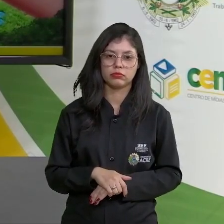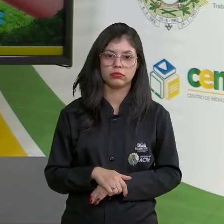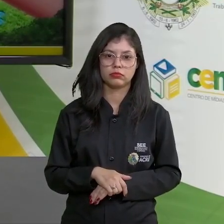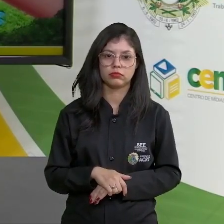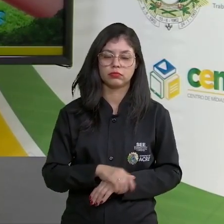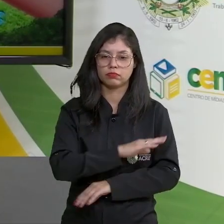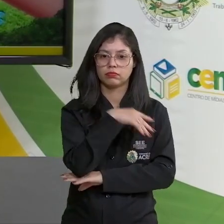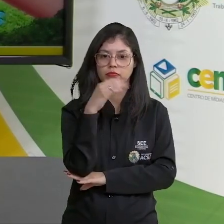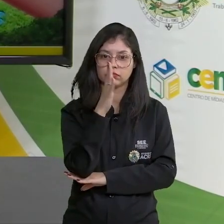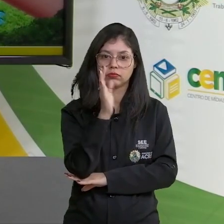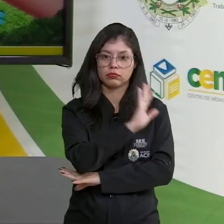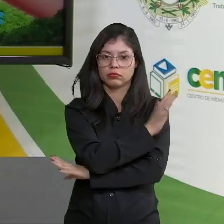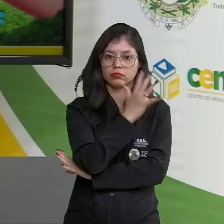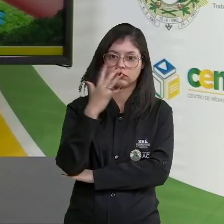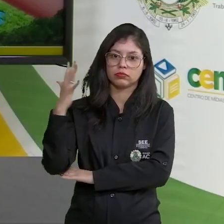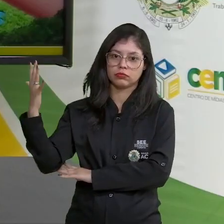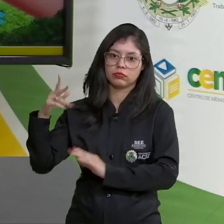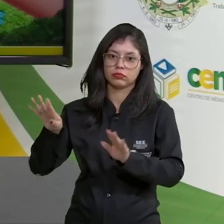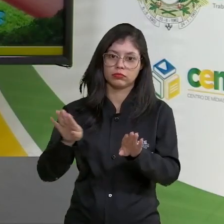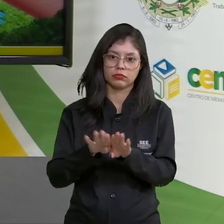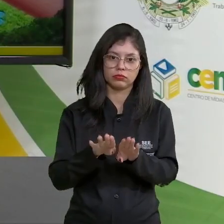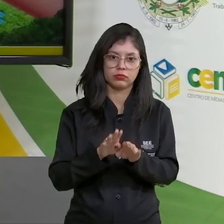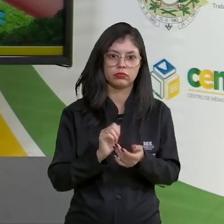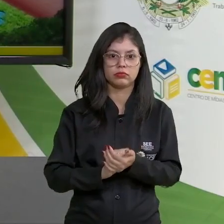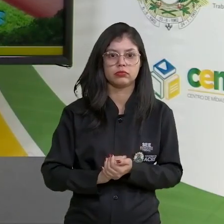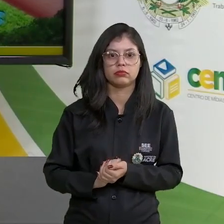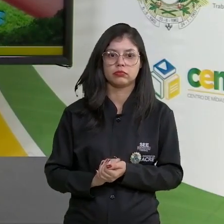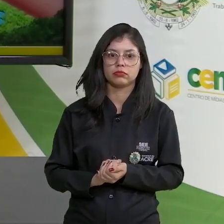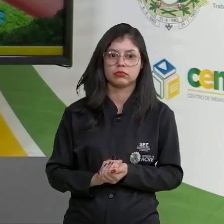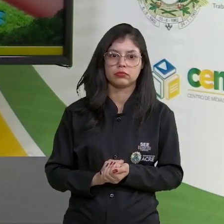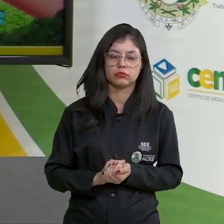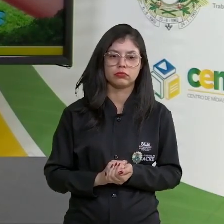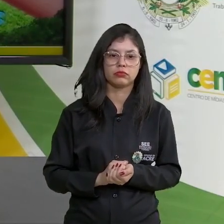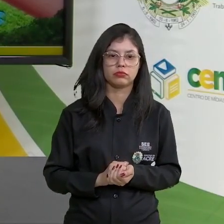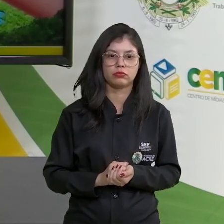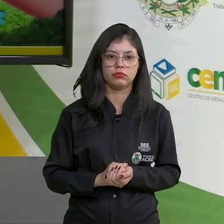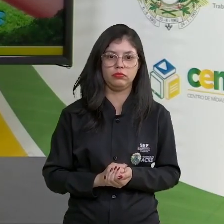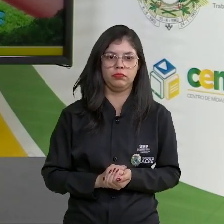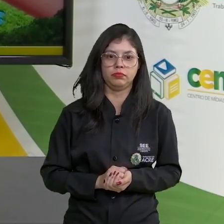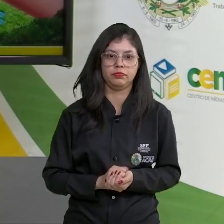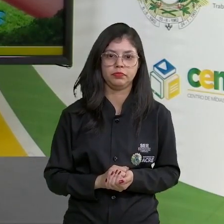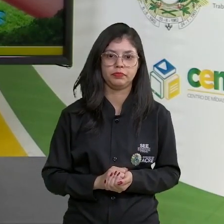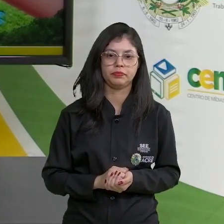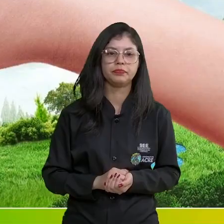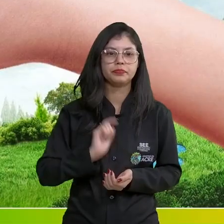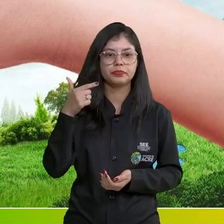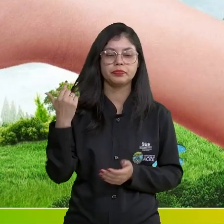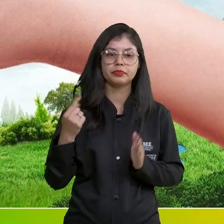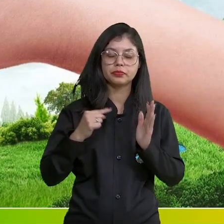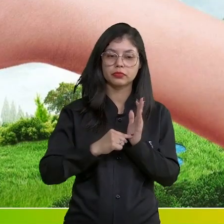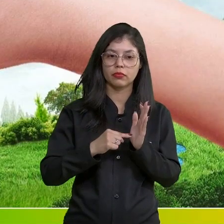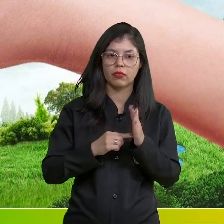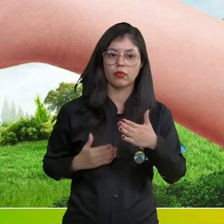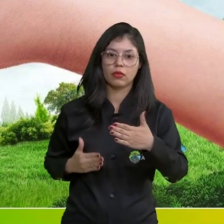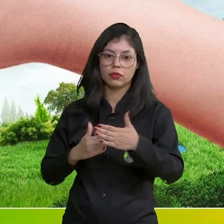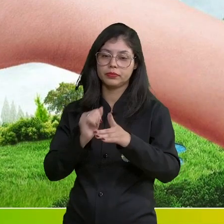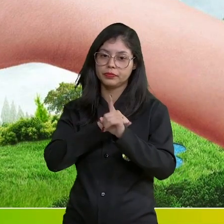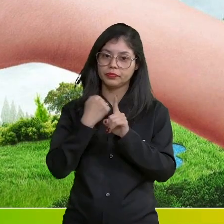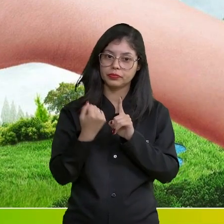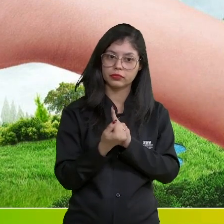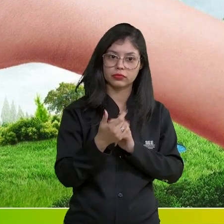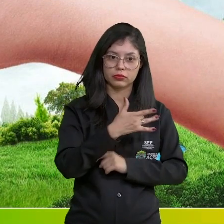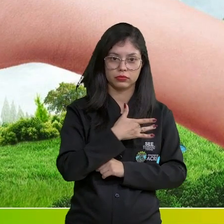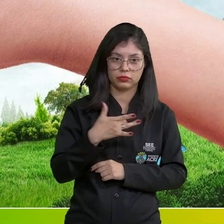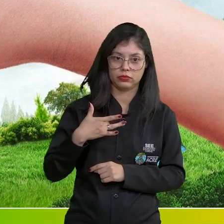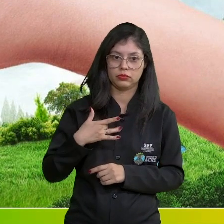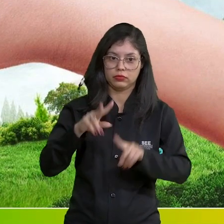corais, florestas nativas também entram nesse aspecto, tá ok? Outro ponto, impactos na